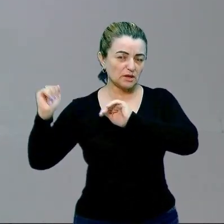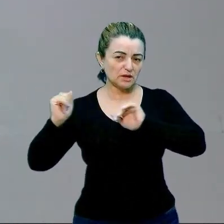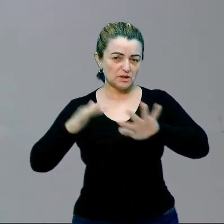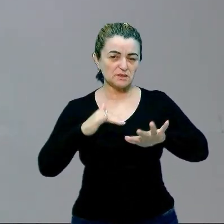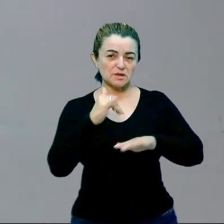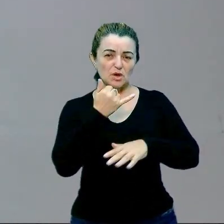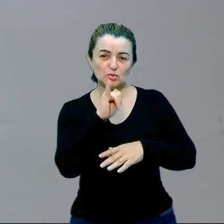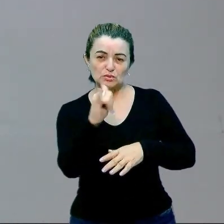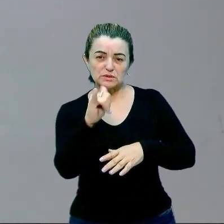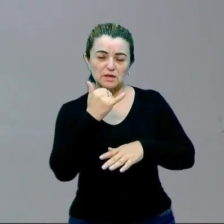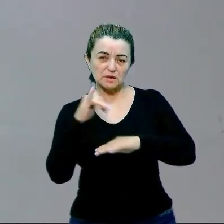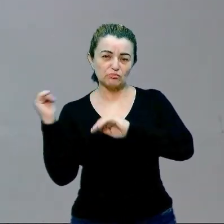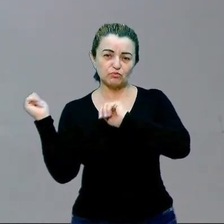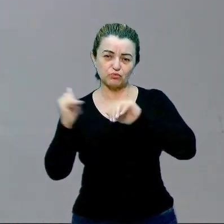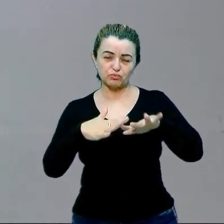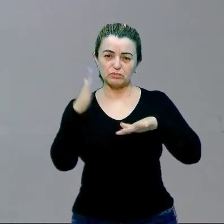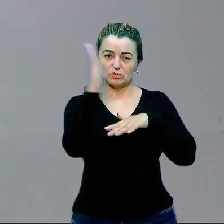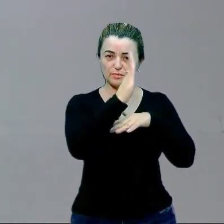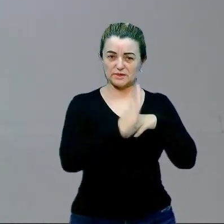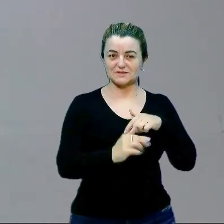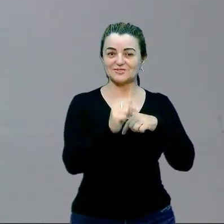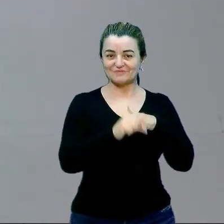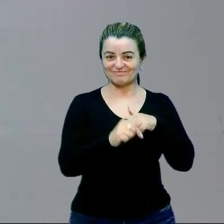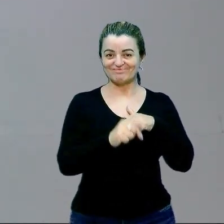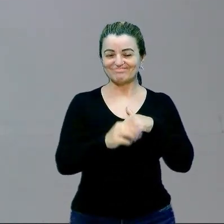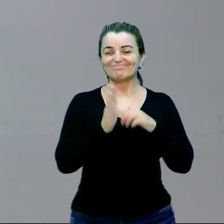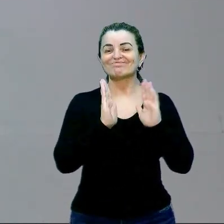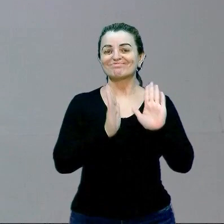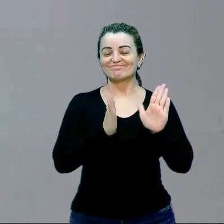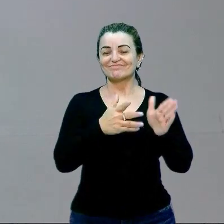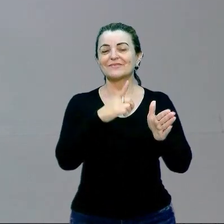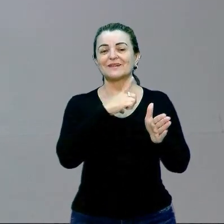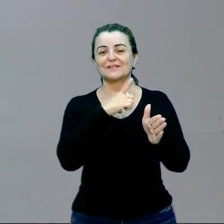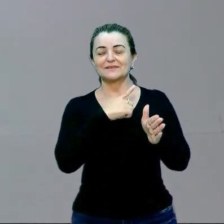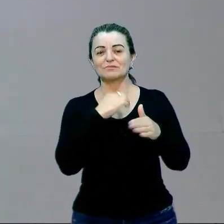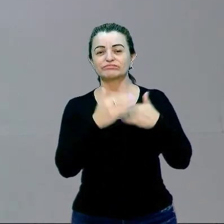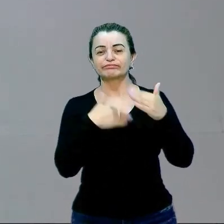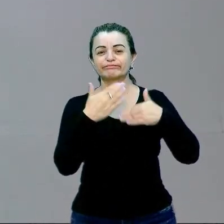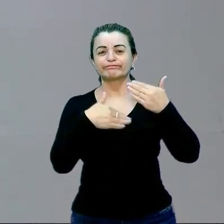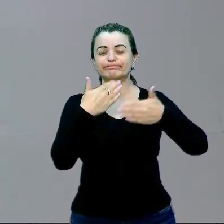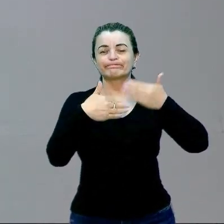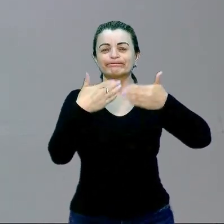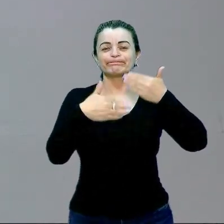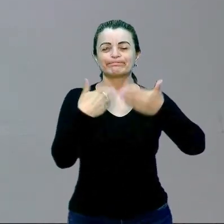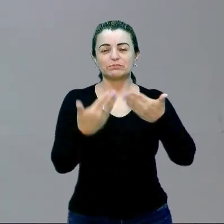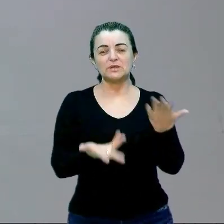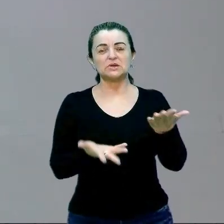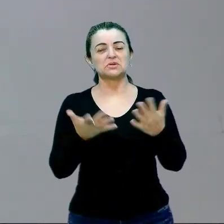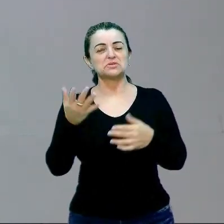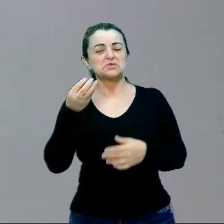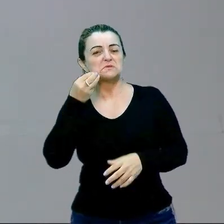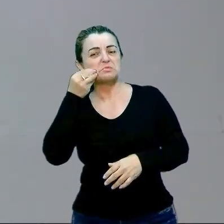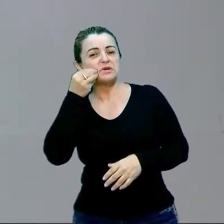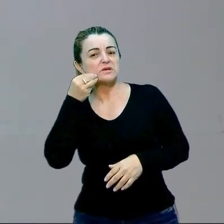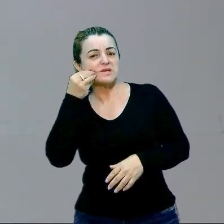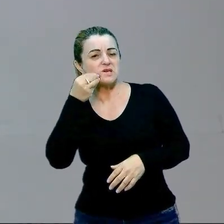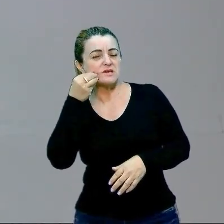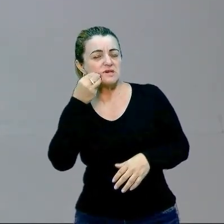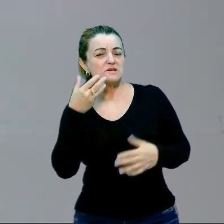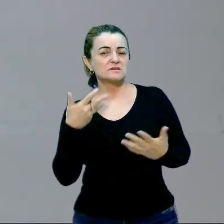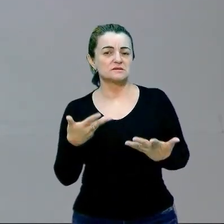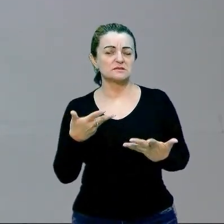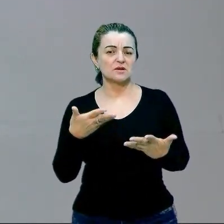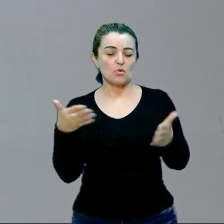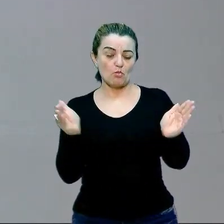italianos para o Brasil, aqui a gente já tem um processo de maturação mesmo, um processo em que o